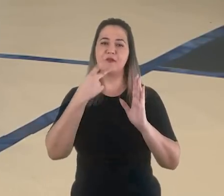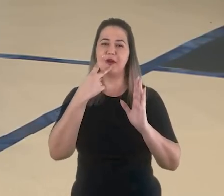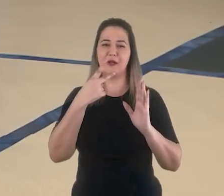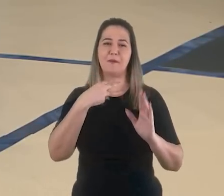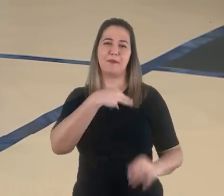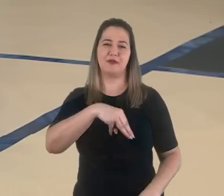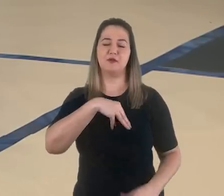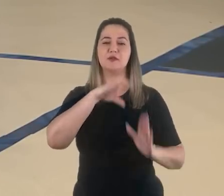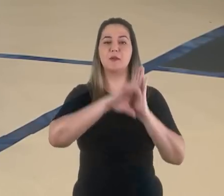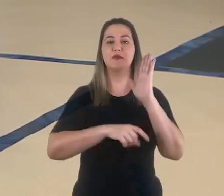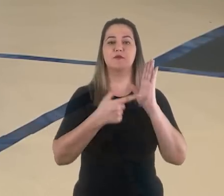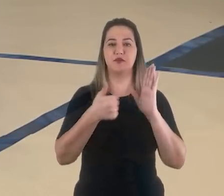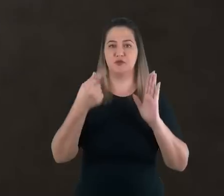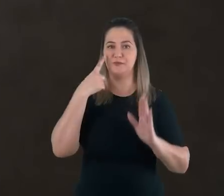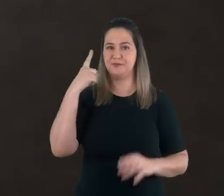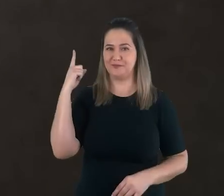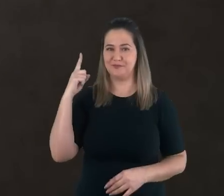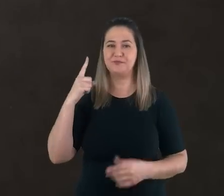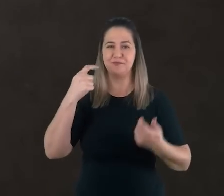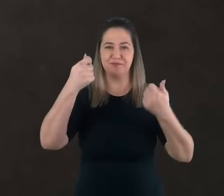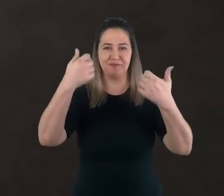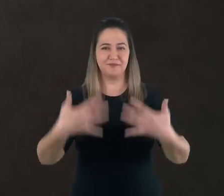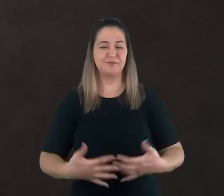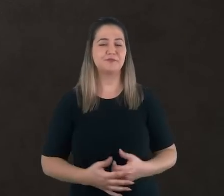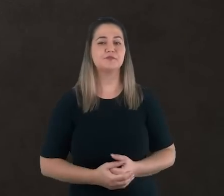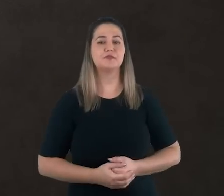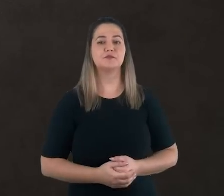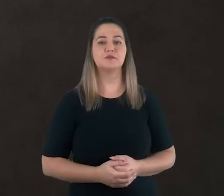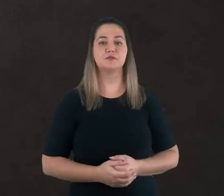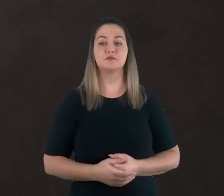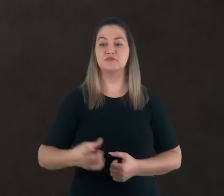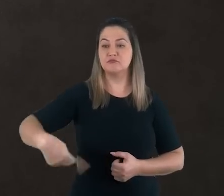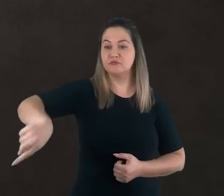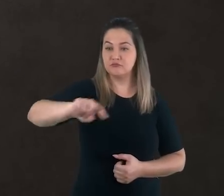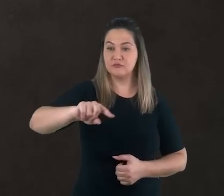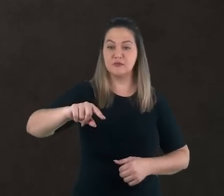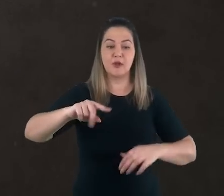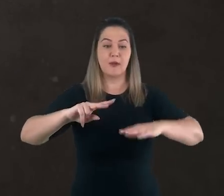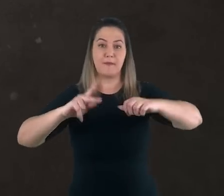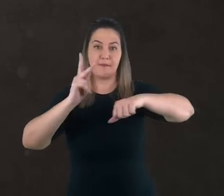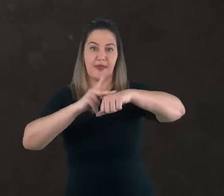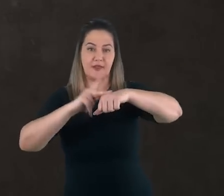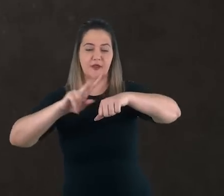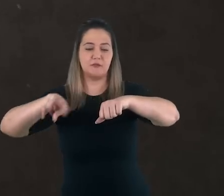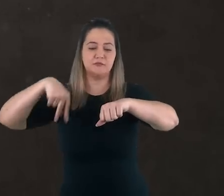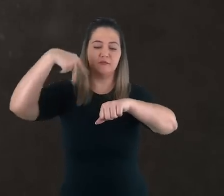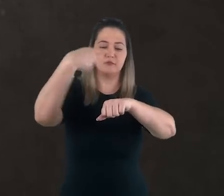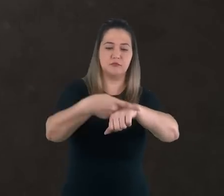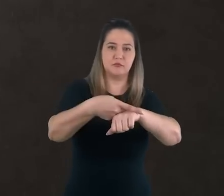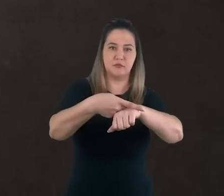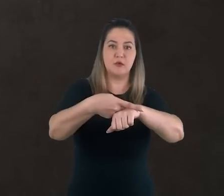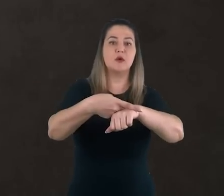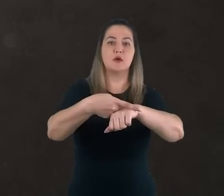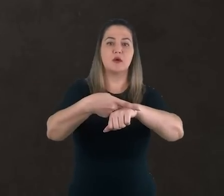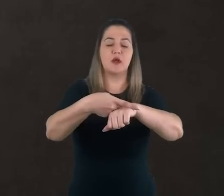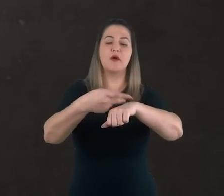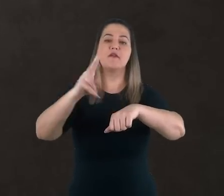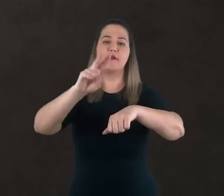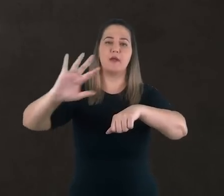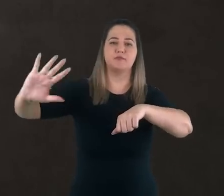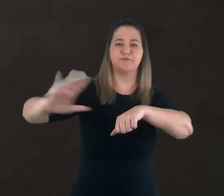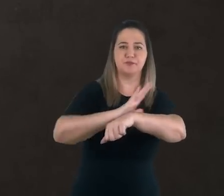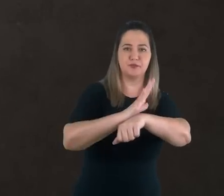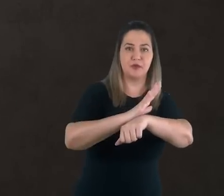verso 44. Preste atenção. Quem cair sobre esta pedra será despedaçado, mas aquele sobre quem ela